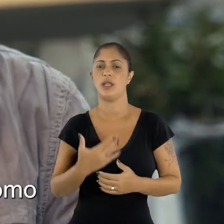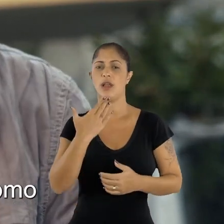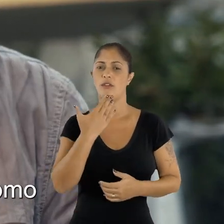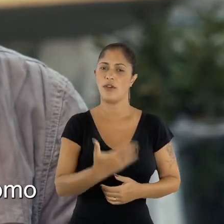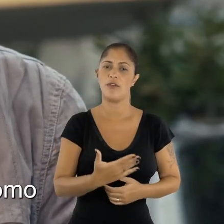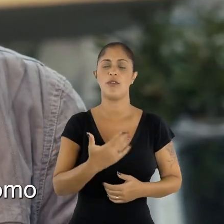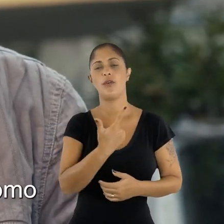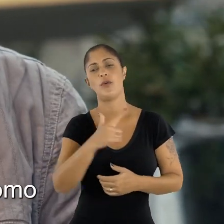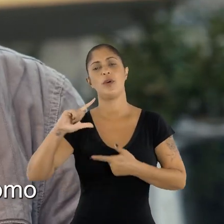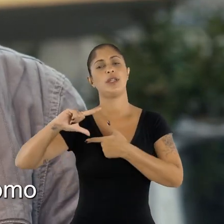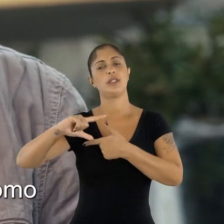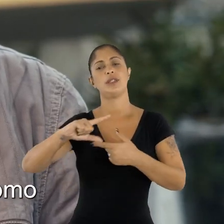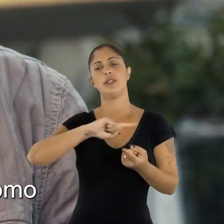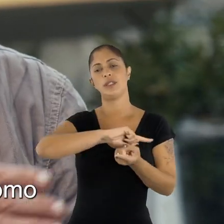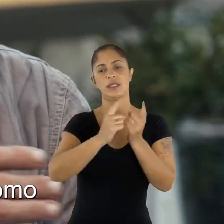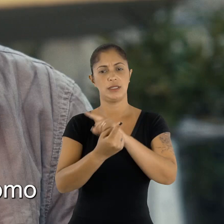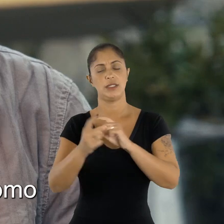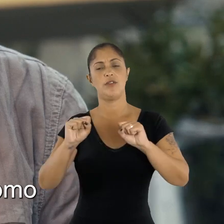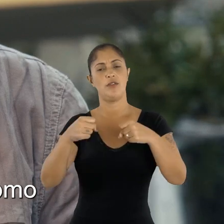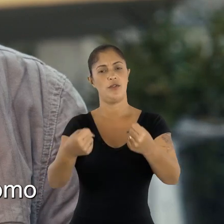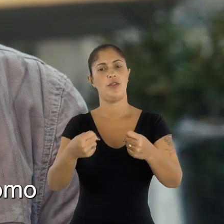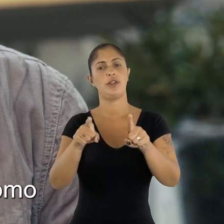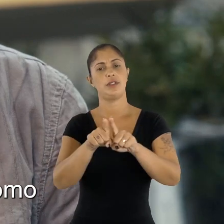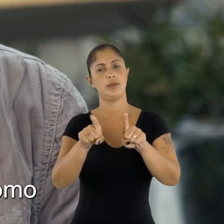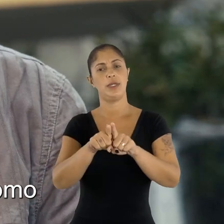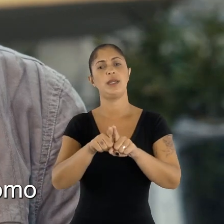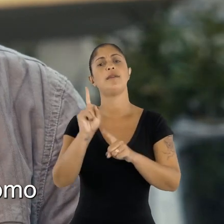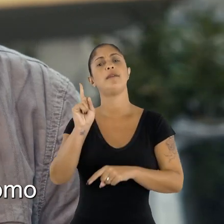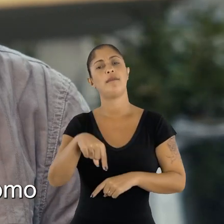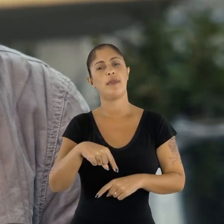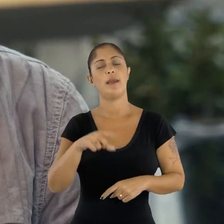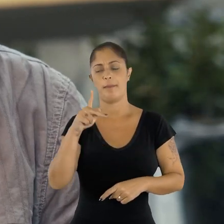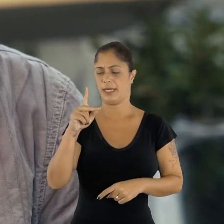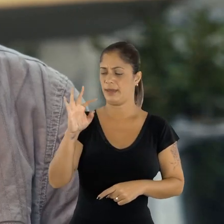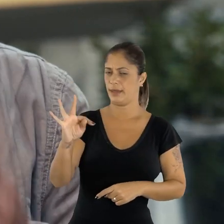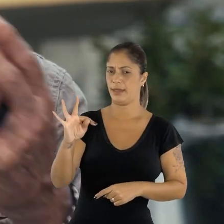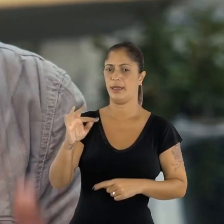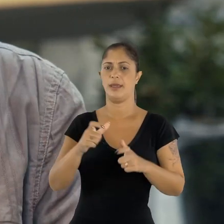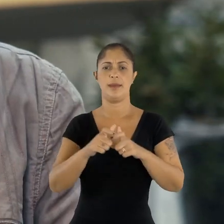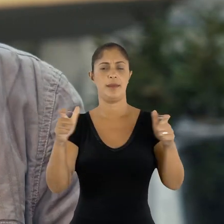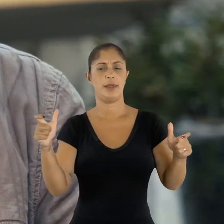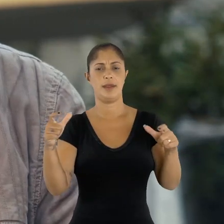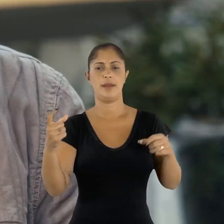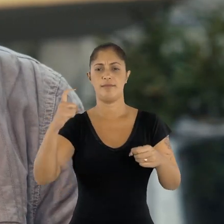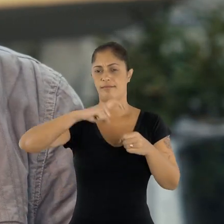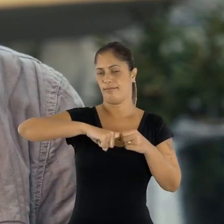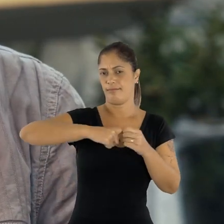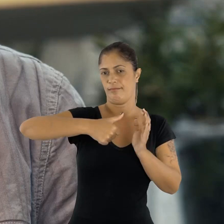a favor do povo, com tradições políticas tão fortes como o PP e muitos dos seus aliados,